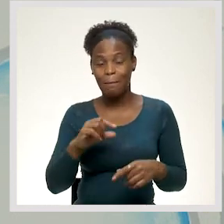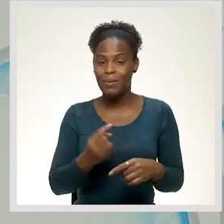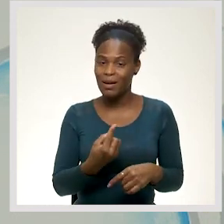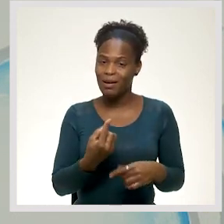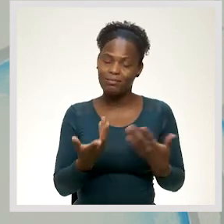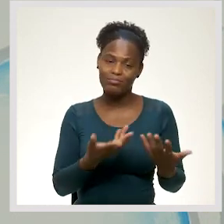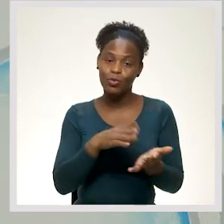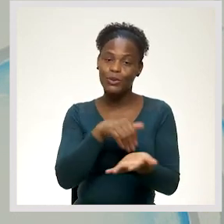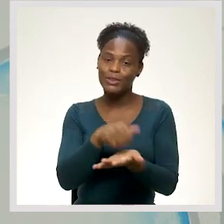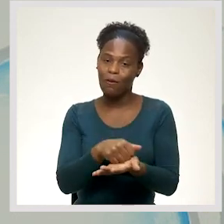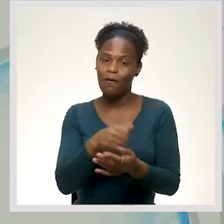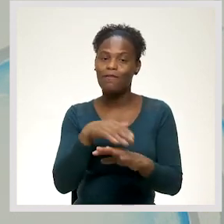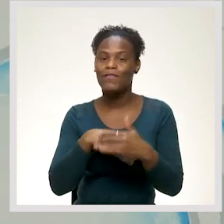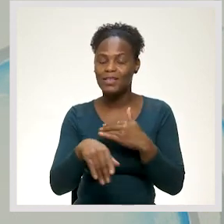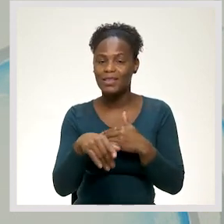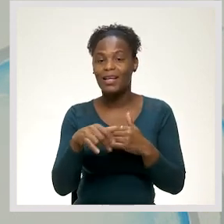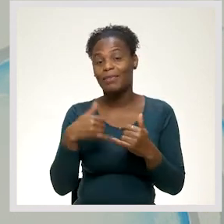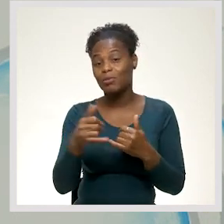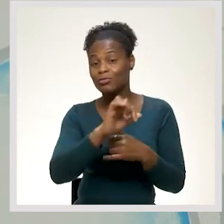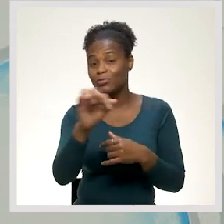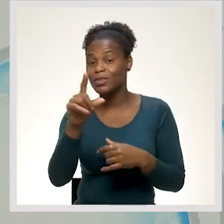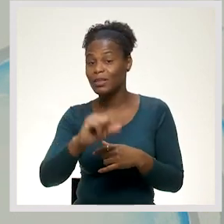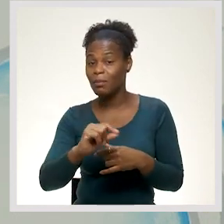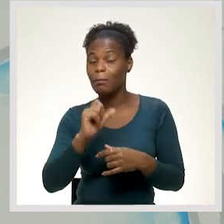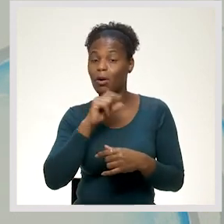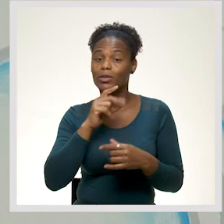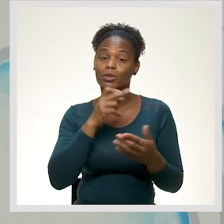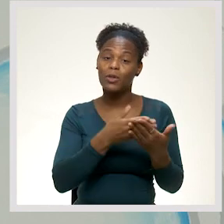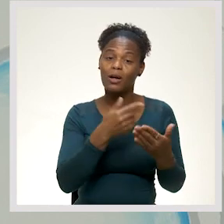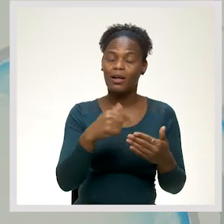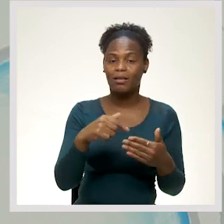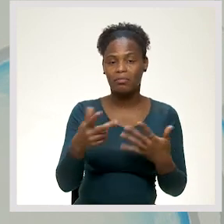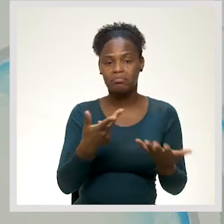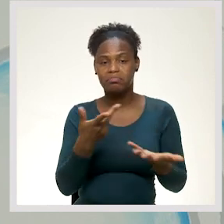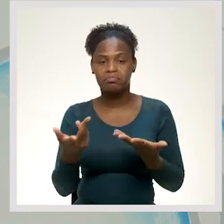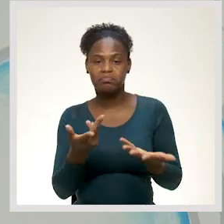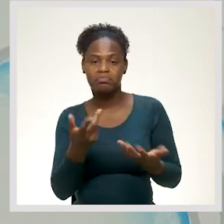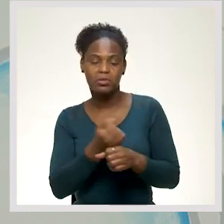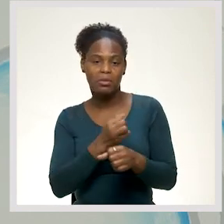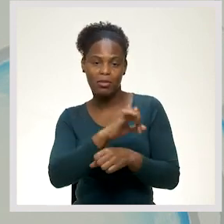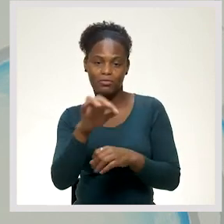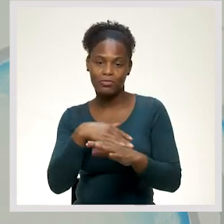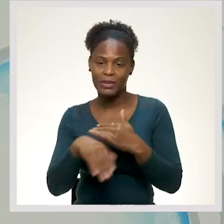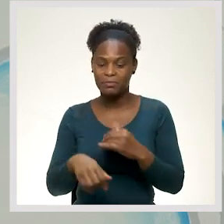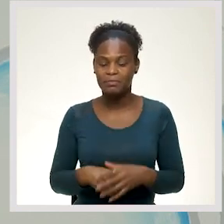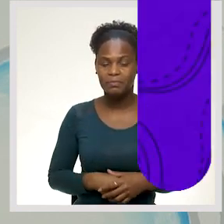ser corrigido e vocês também receberem o feedback do trabalho que realizaram.